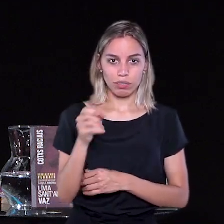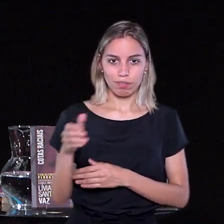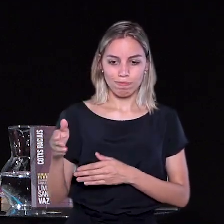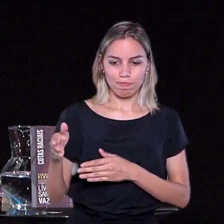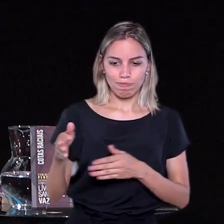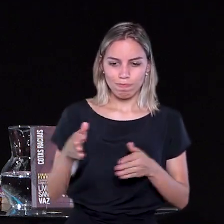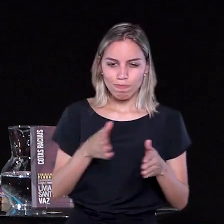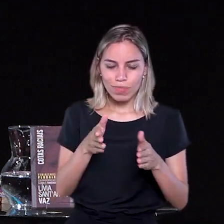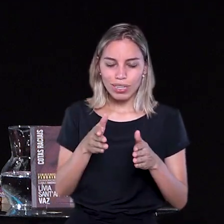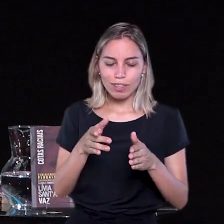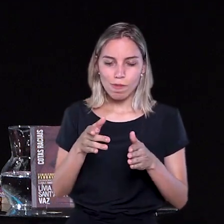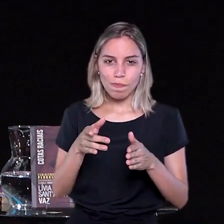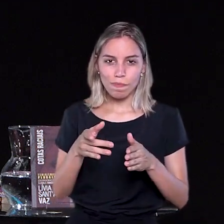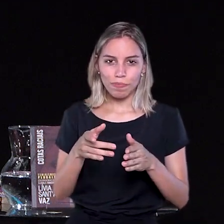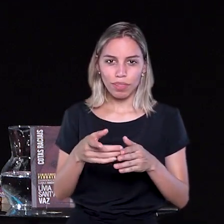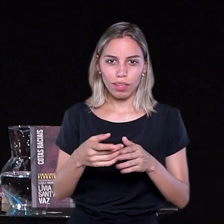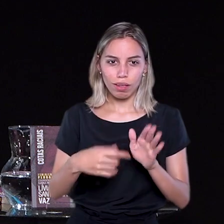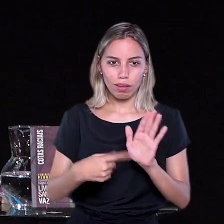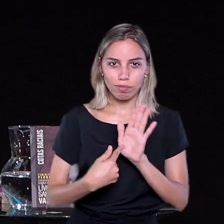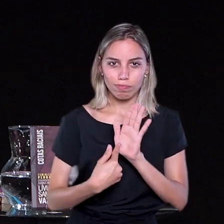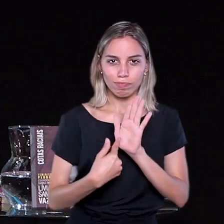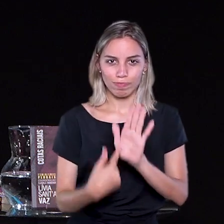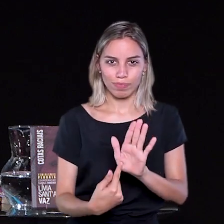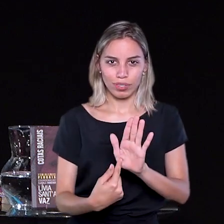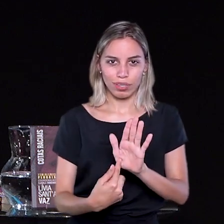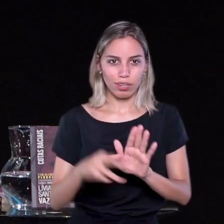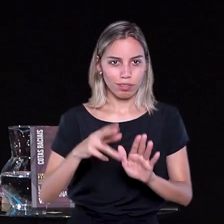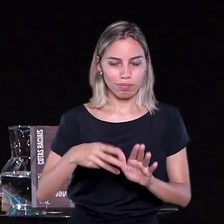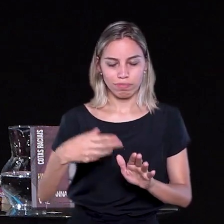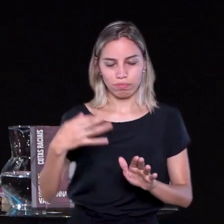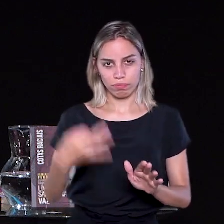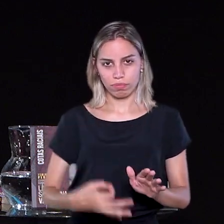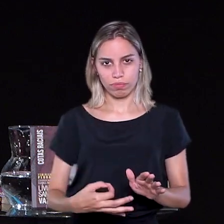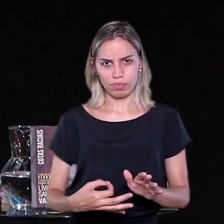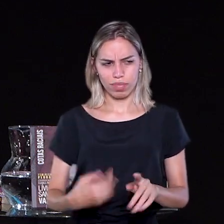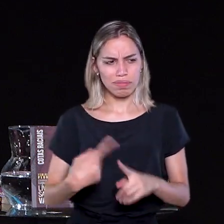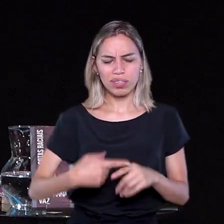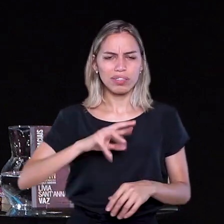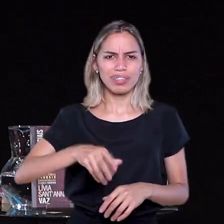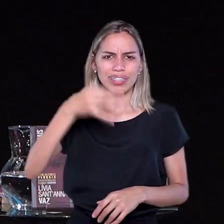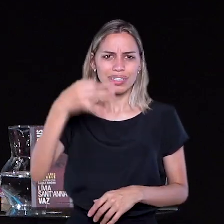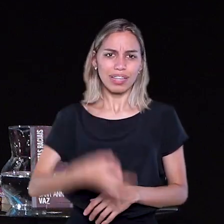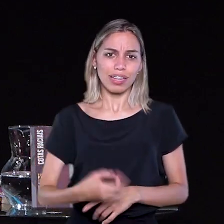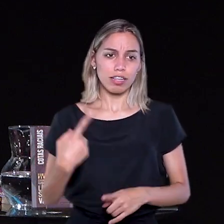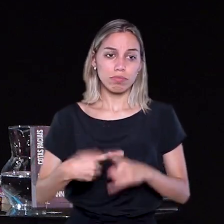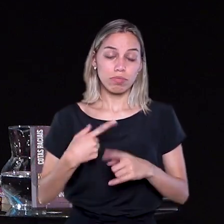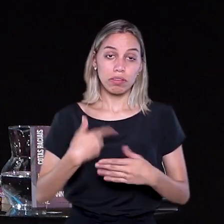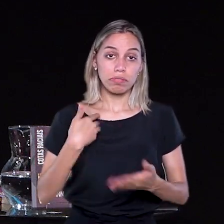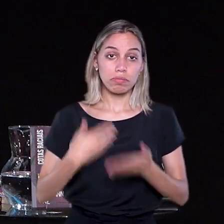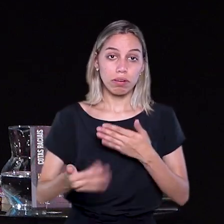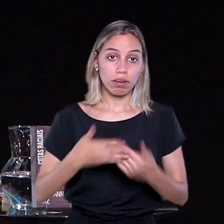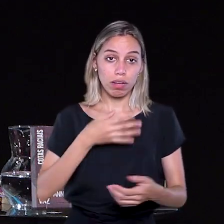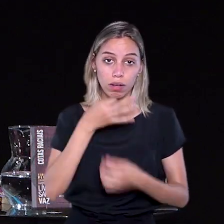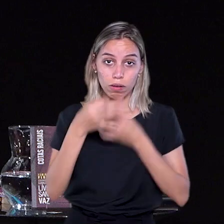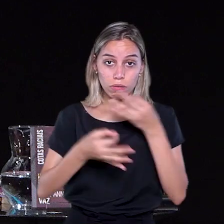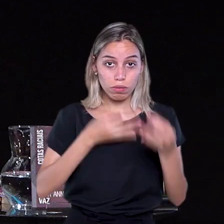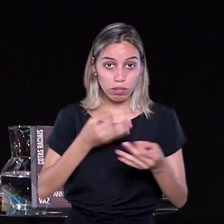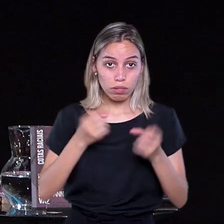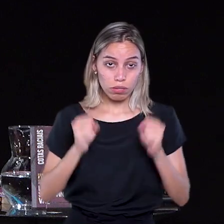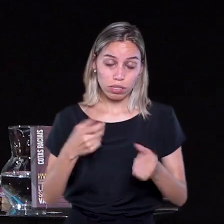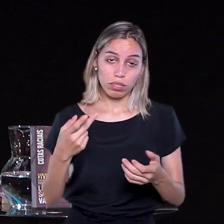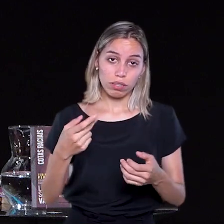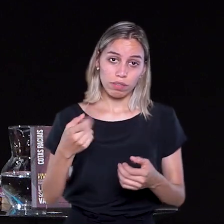por um processo de heteroidentificação, ela não é absoluta. E por que ela não é absoluta? Porque qualquer declaração pode ser falsa, inclusive a